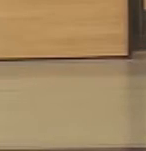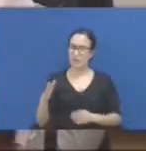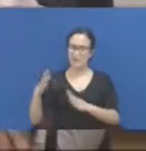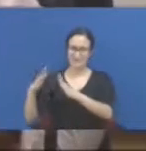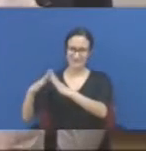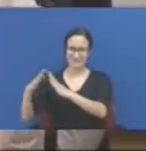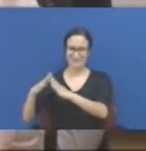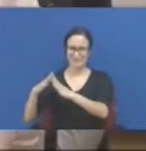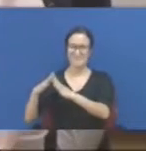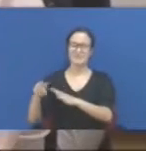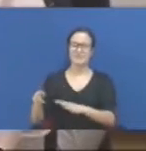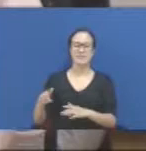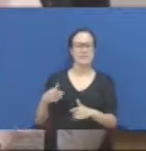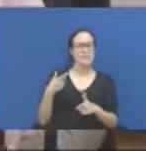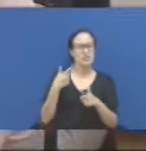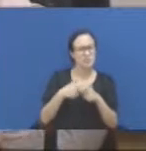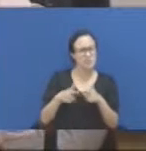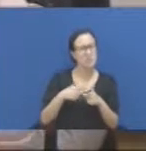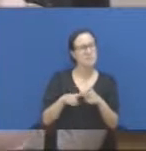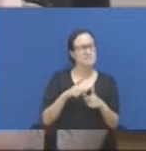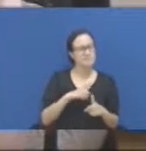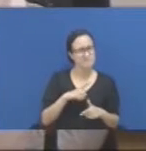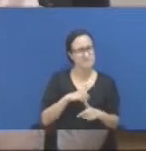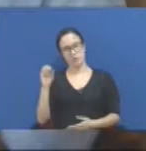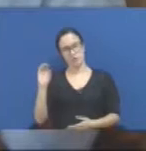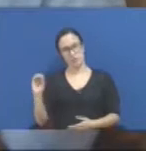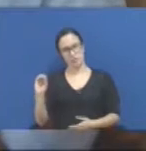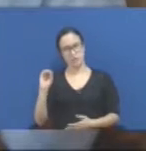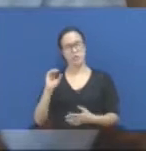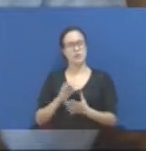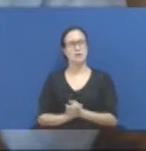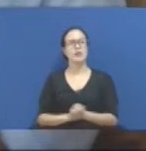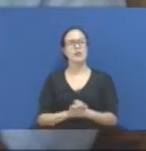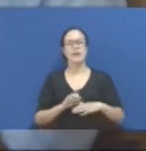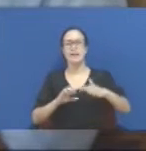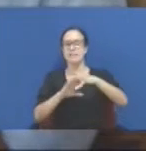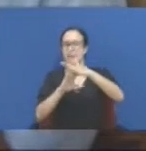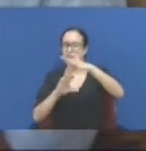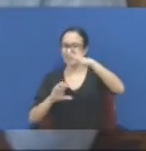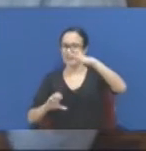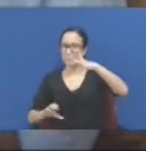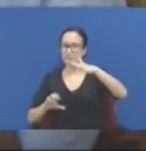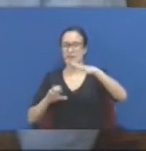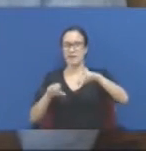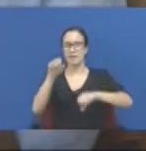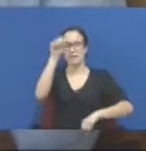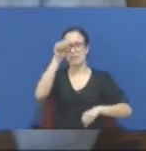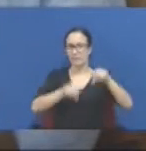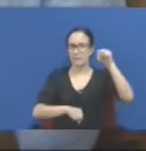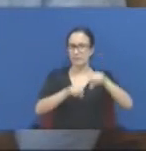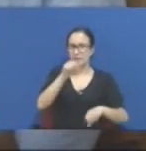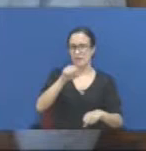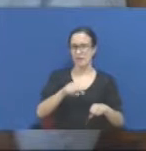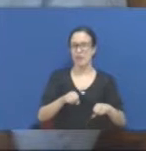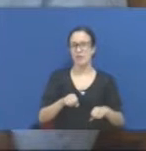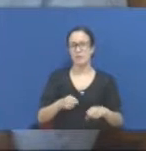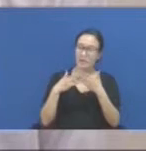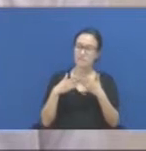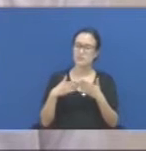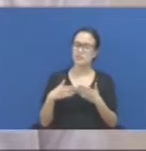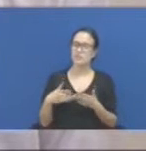Wilson Nunes Cerqueira PT que concede o Título de Cidadão limeirense a José Carneiro da